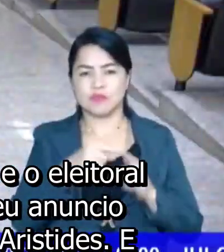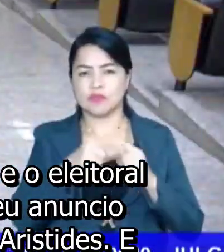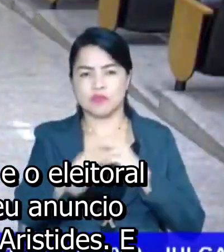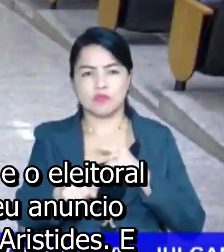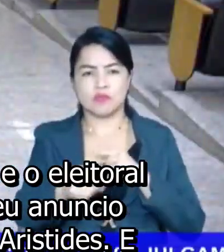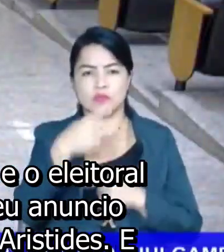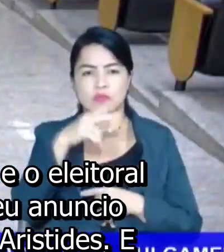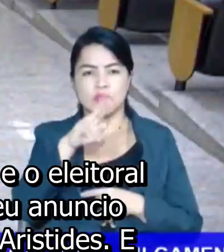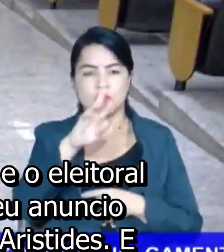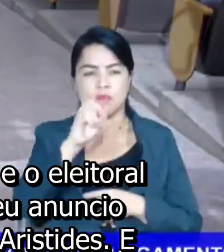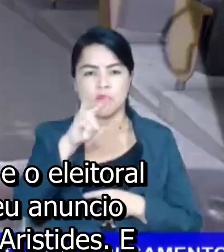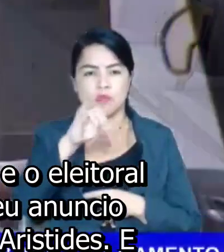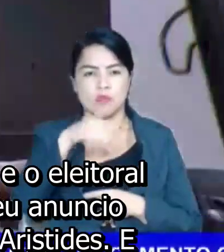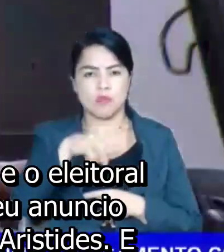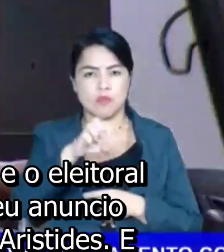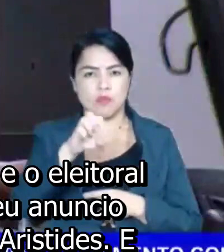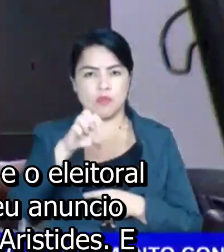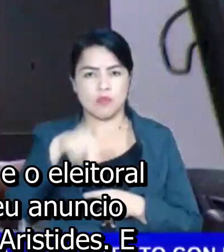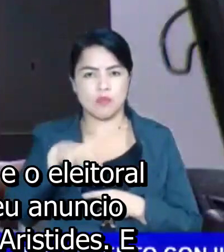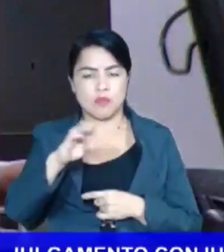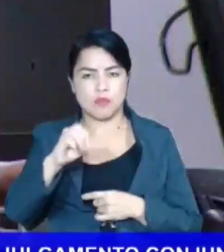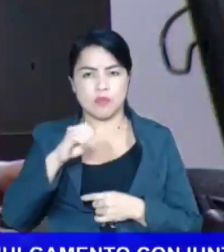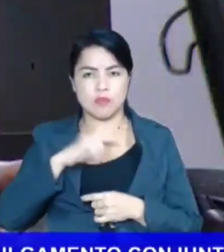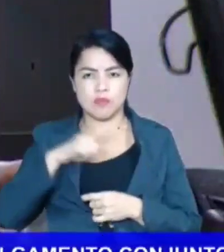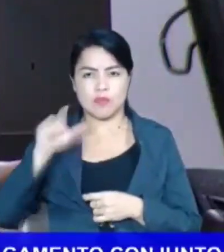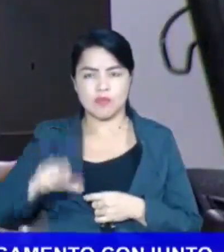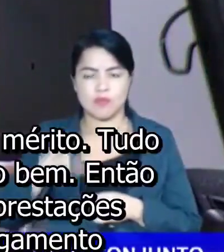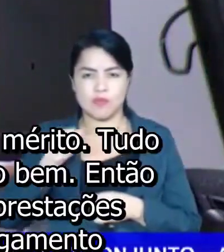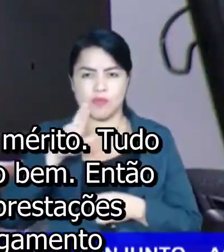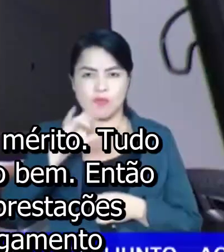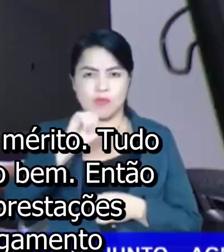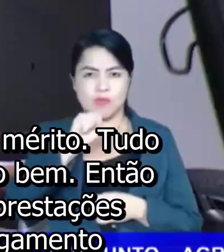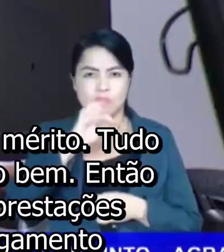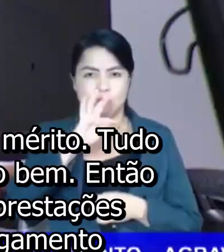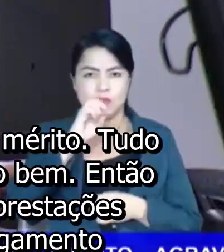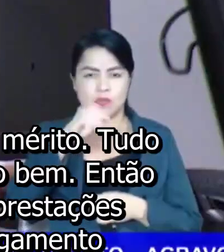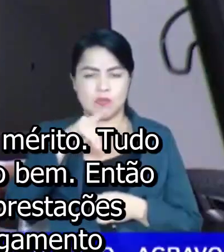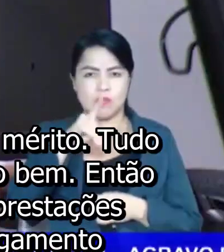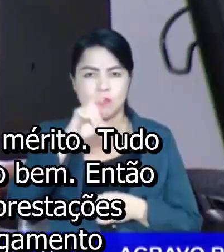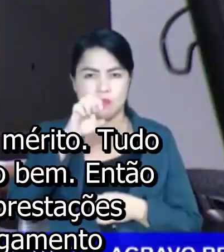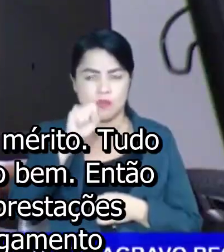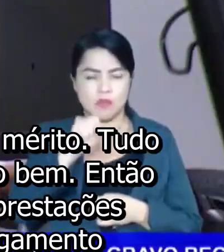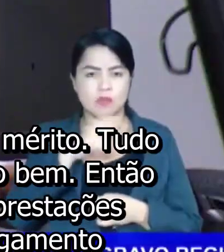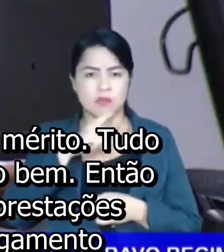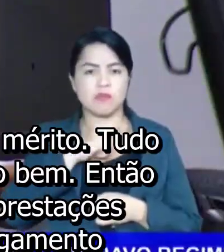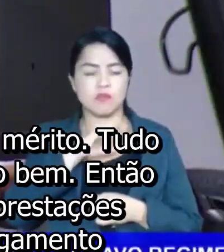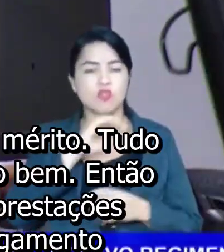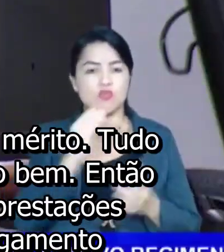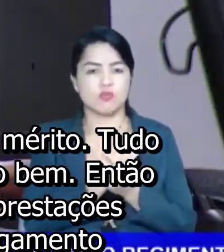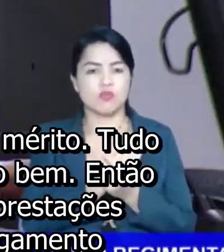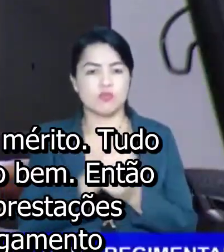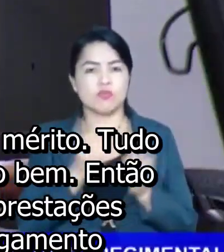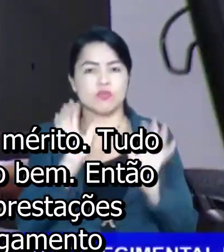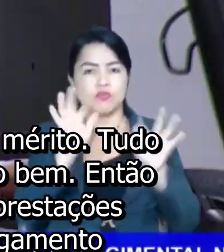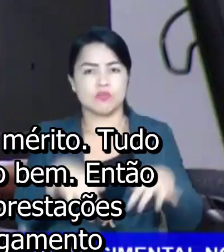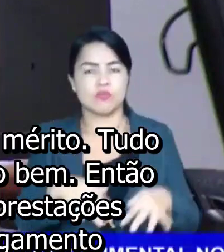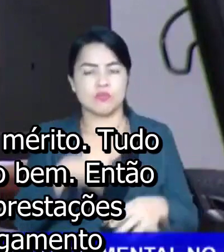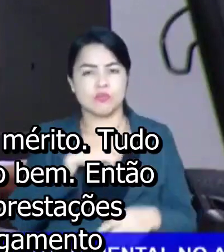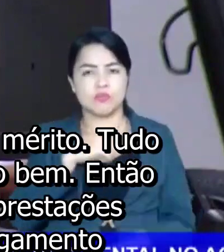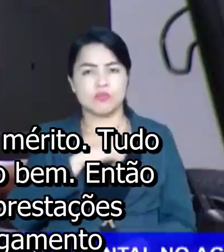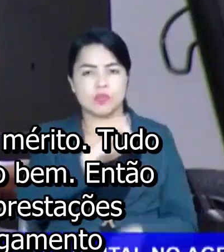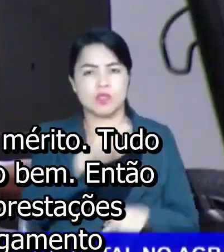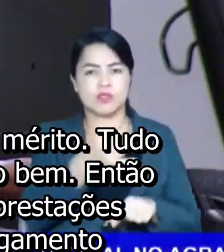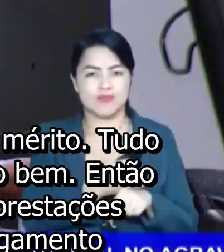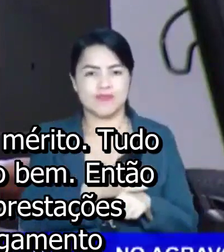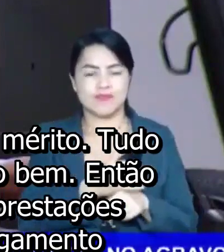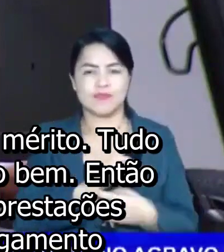imagem provimento ao ampla agravo do da plenário. Imagem direcionada ao desembargador João Lages. Está em sua mesa, fazendo